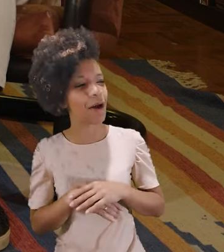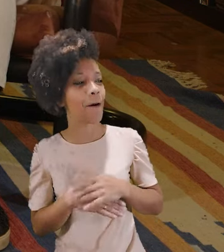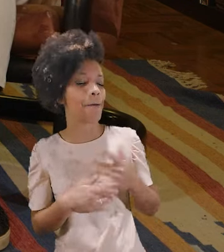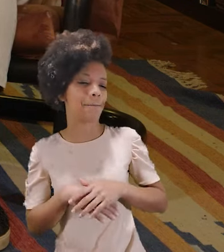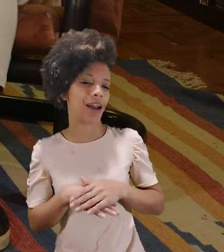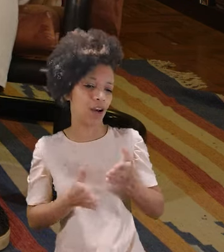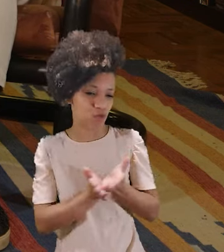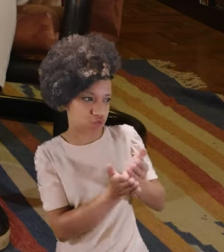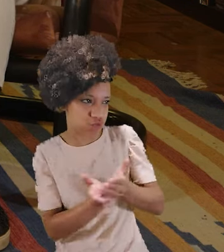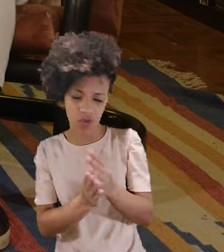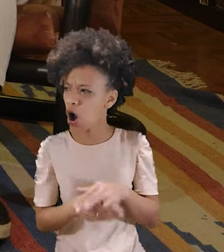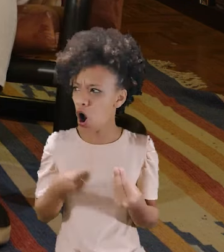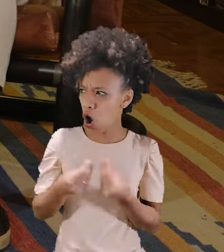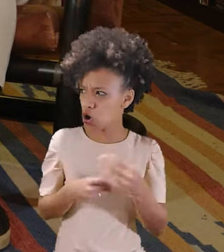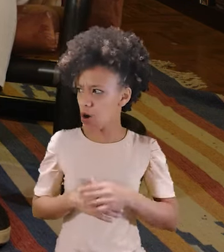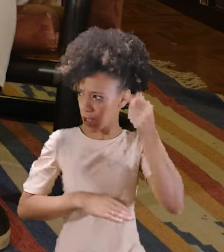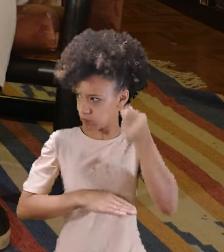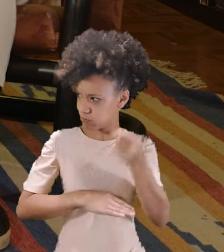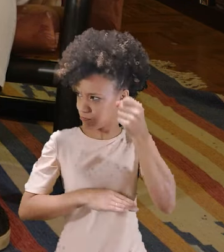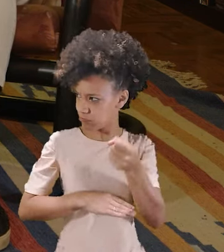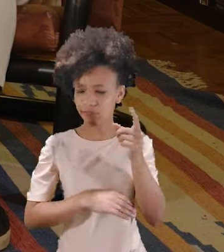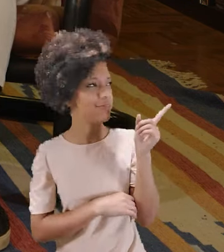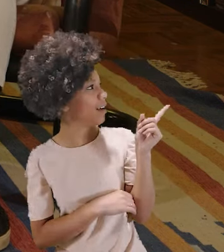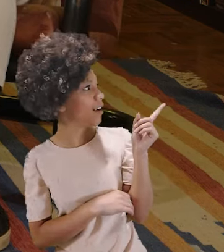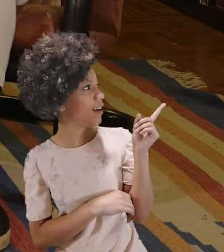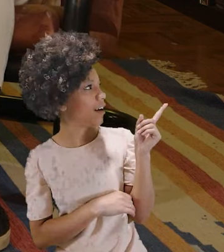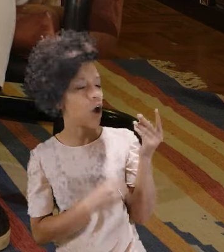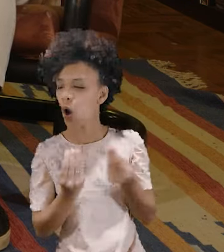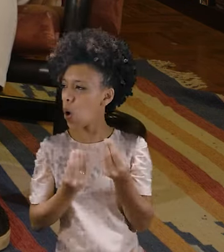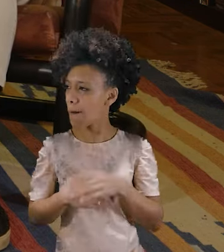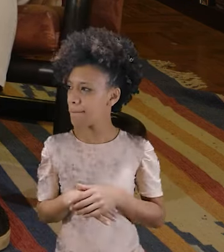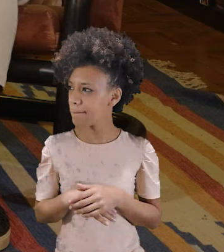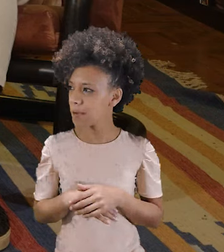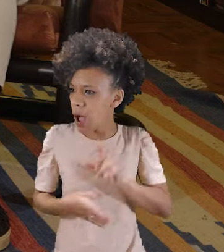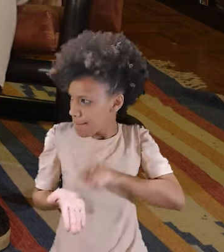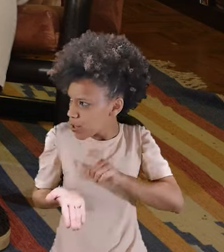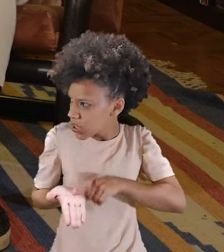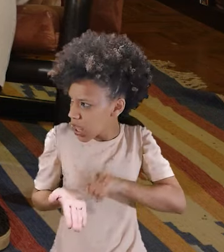poder como é que é a buzina é assim ela é assim ó